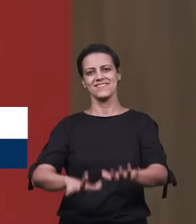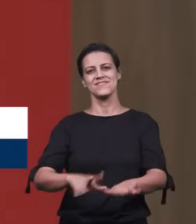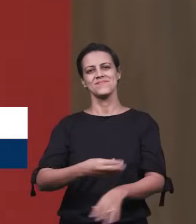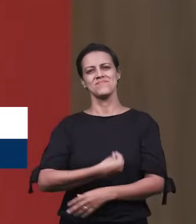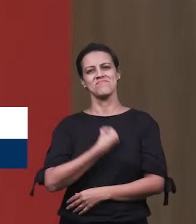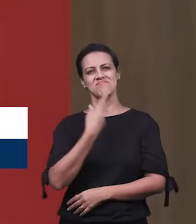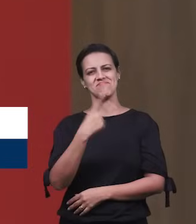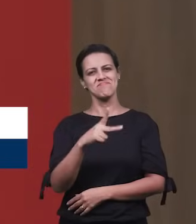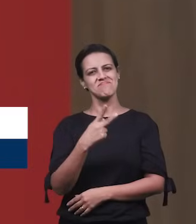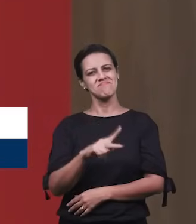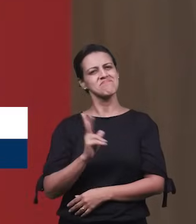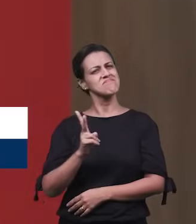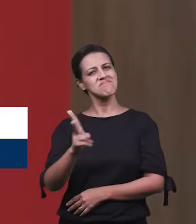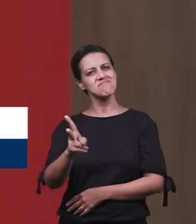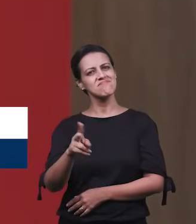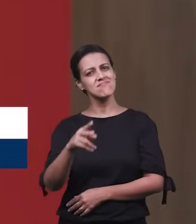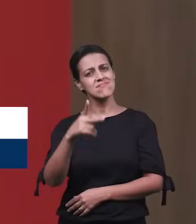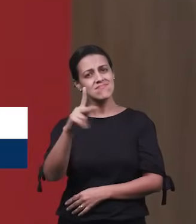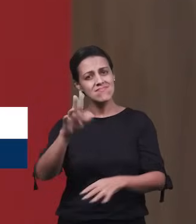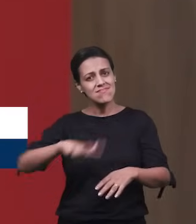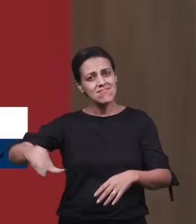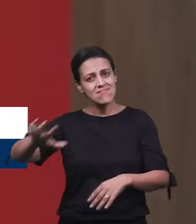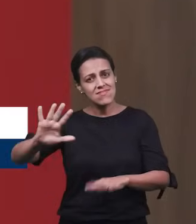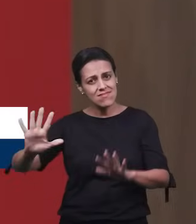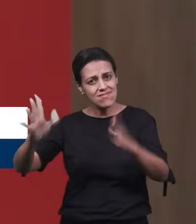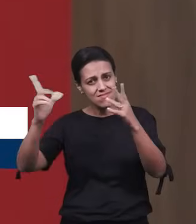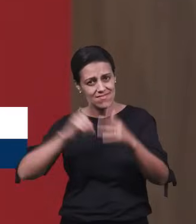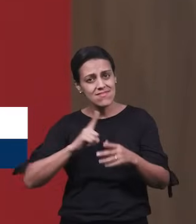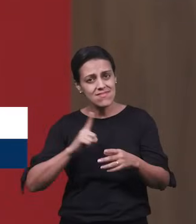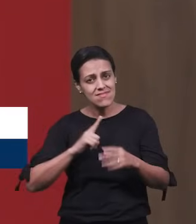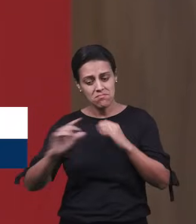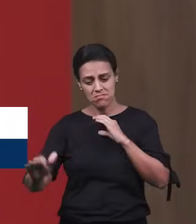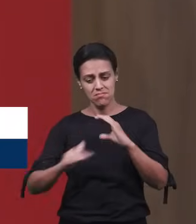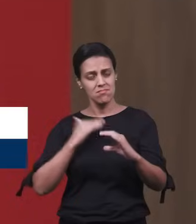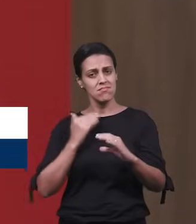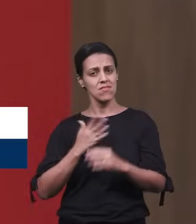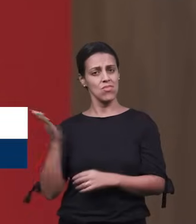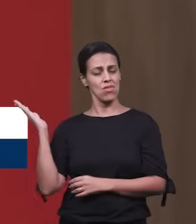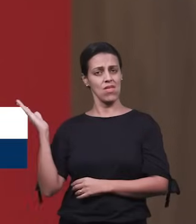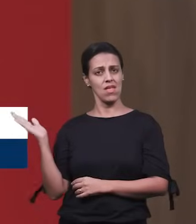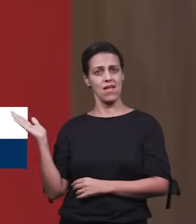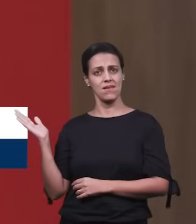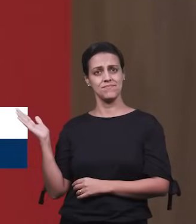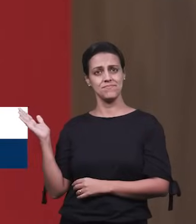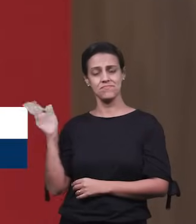Continue participando. Teve algum evento aí na sua região? Envie para o nosso e-mail. Olha o nosso e-mail aí, ó.